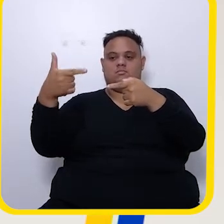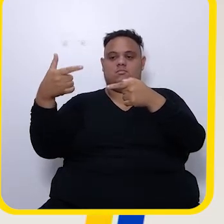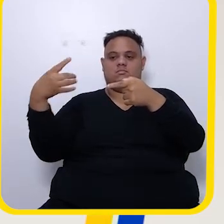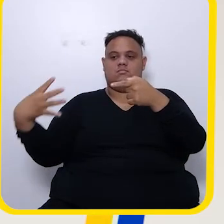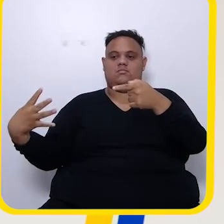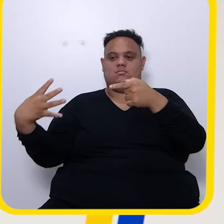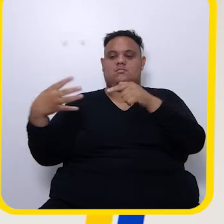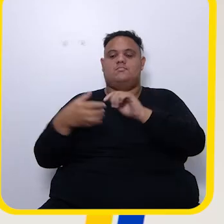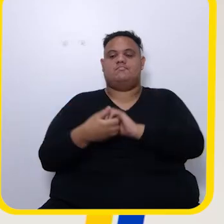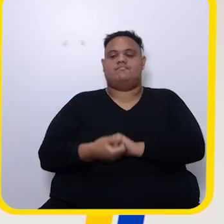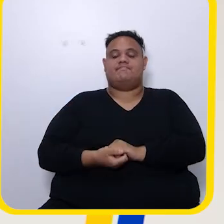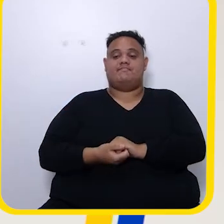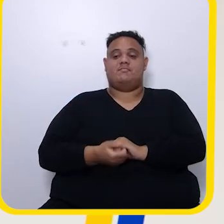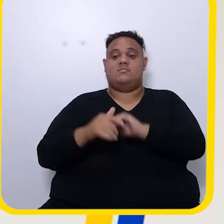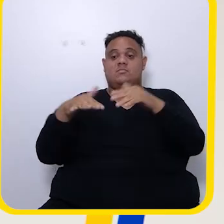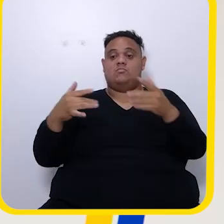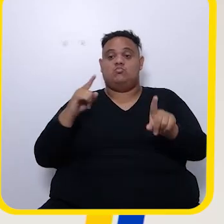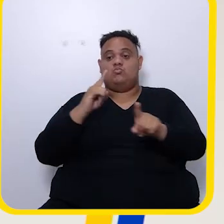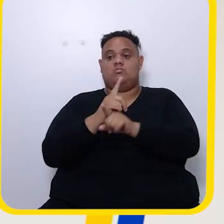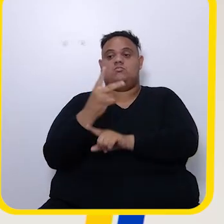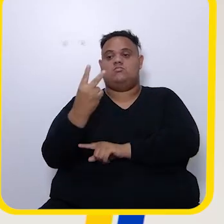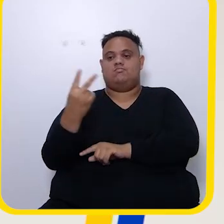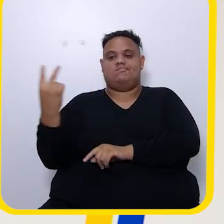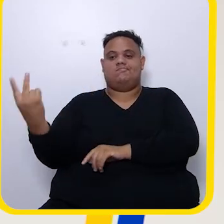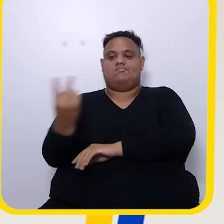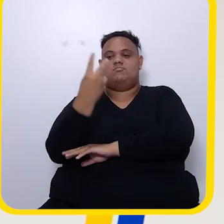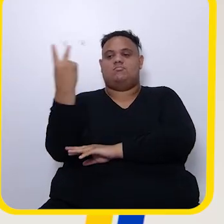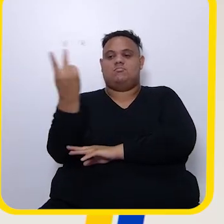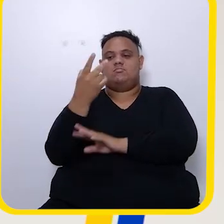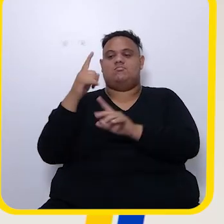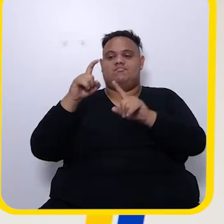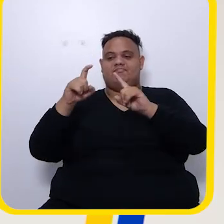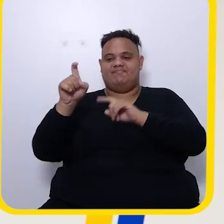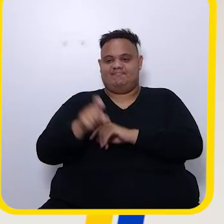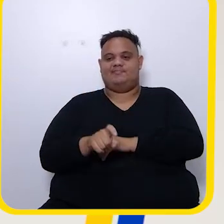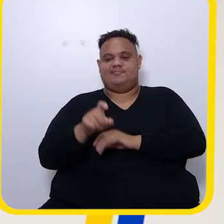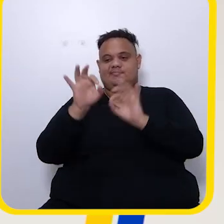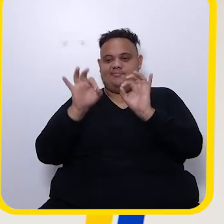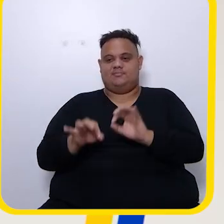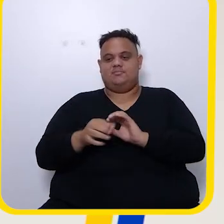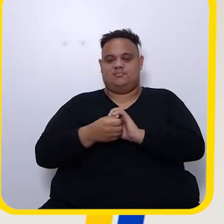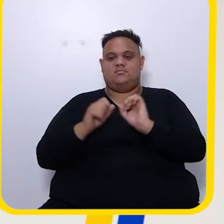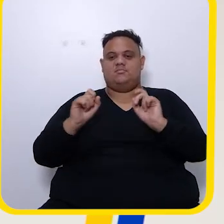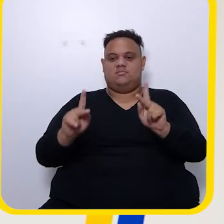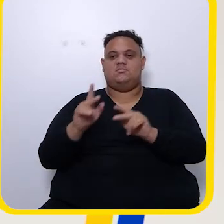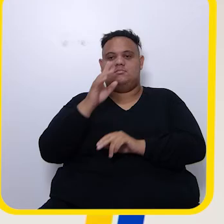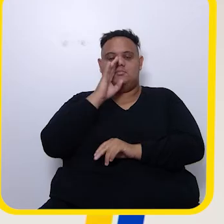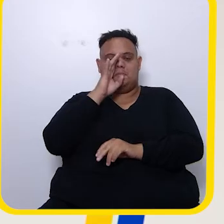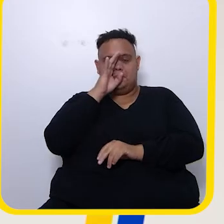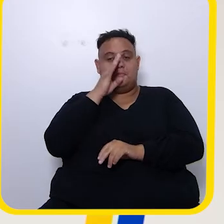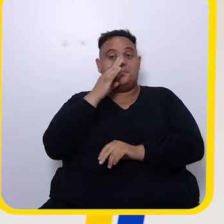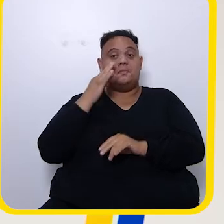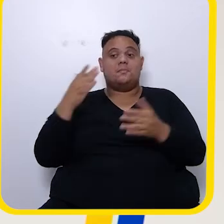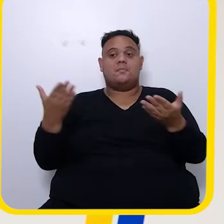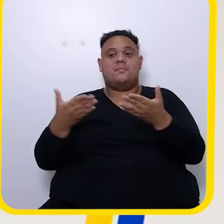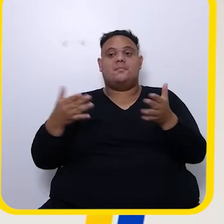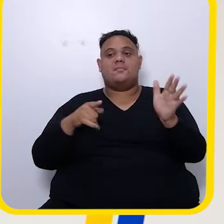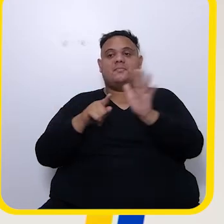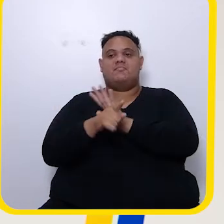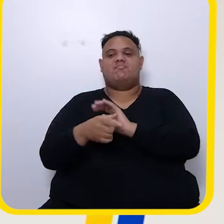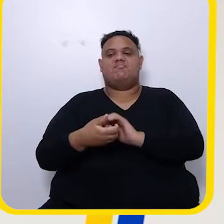24. Pronto. Encontrei dois valores para x. Ok. Agora,